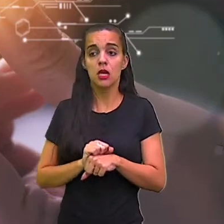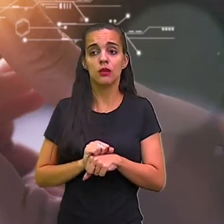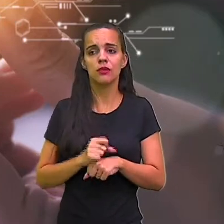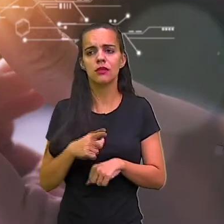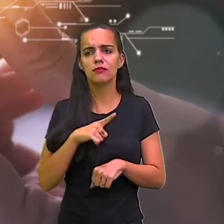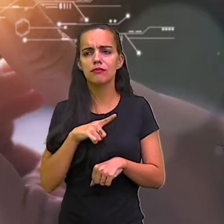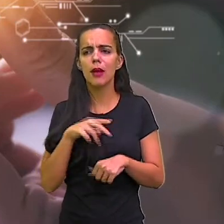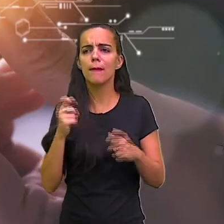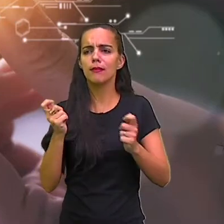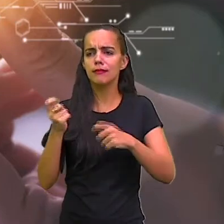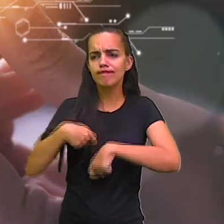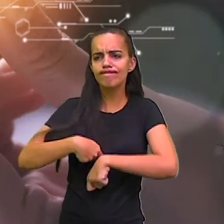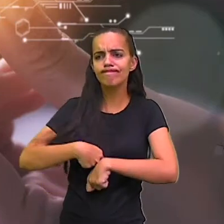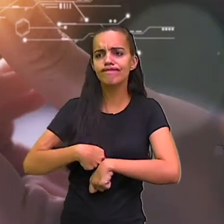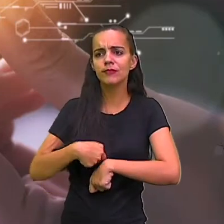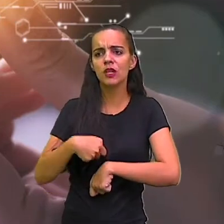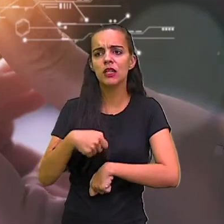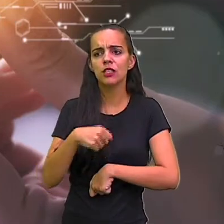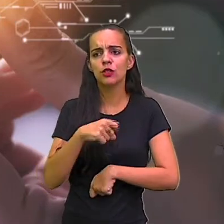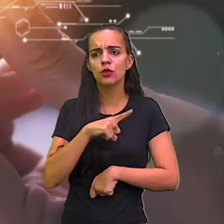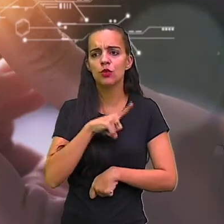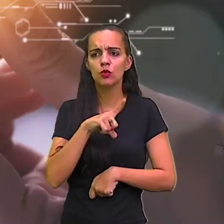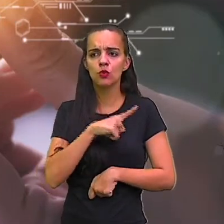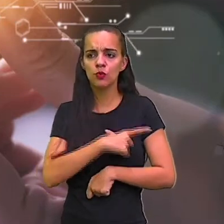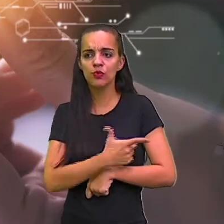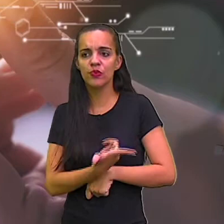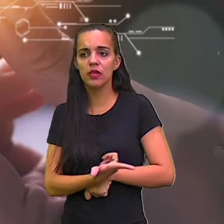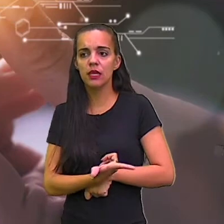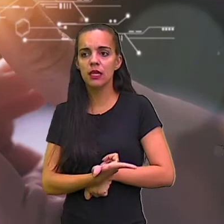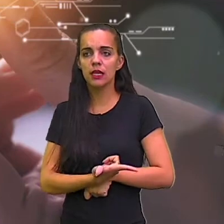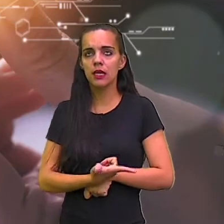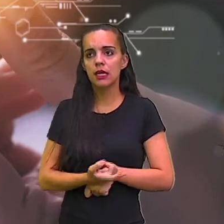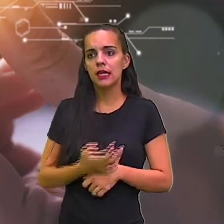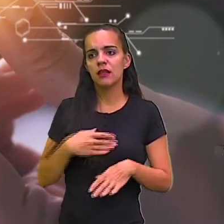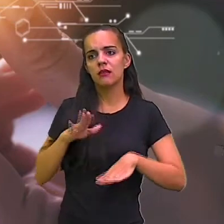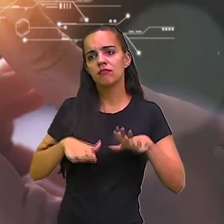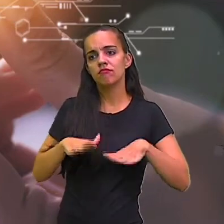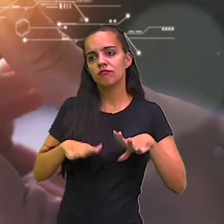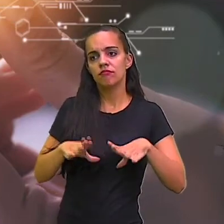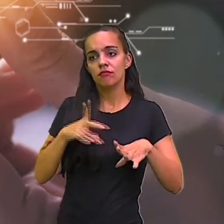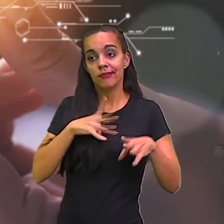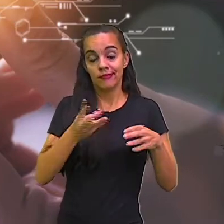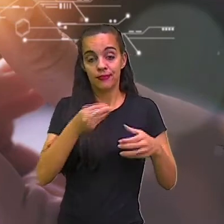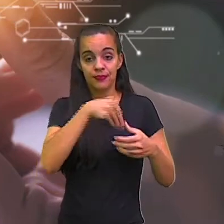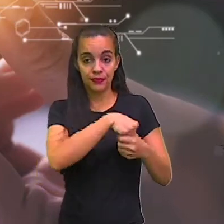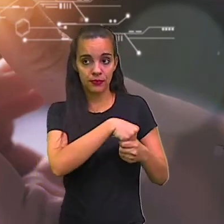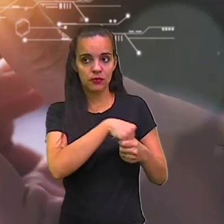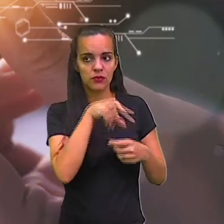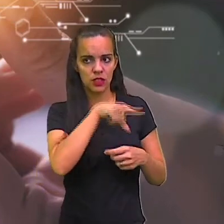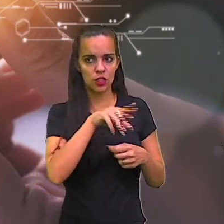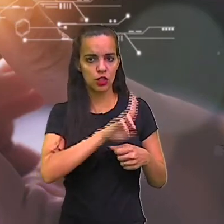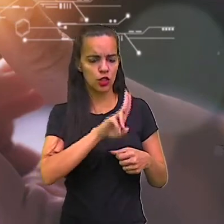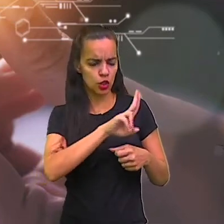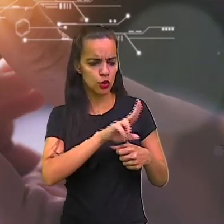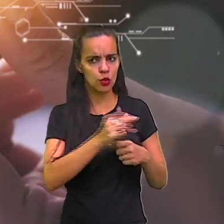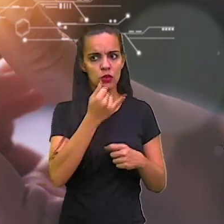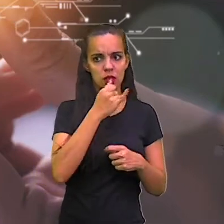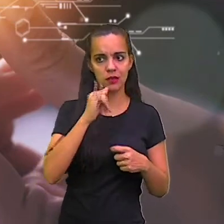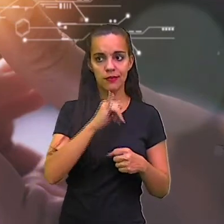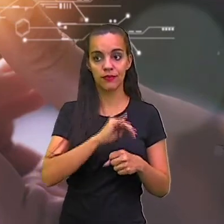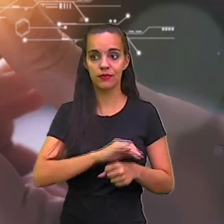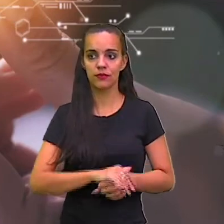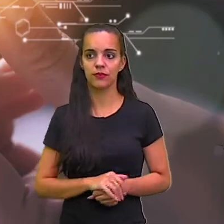Como podemos notar na medida de consumo elétrico que vem na nossa conta de energia ou seja